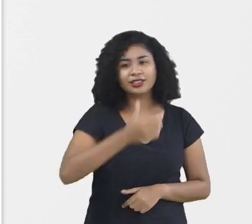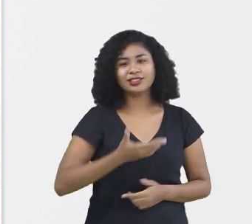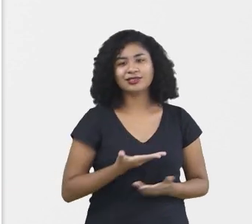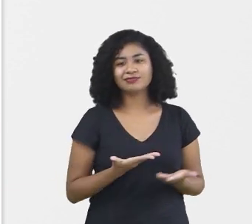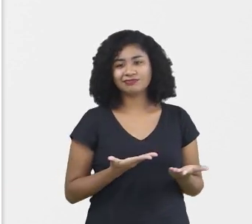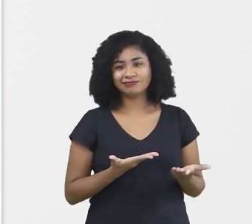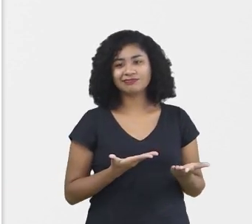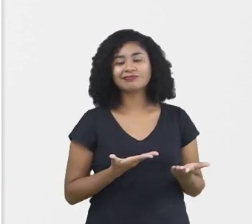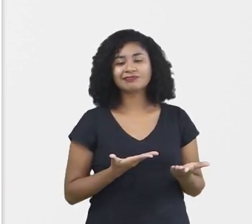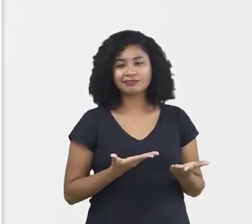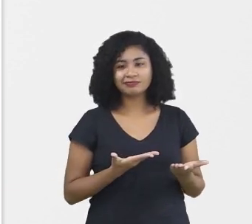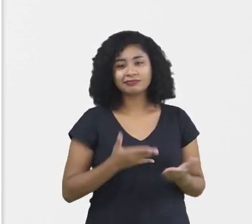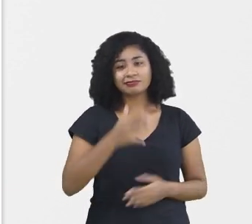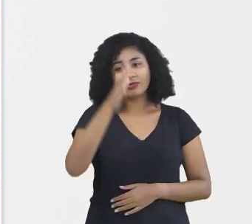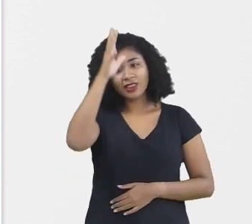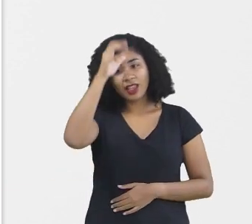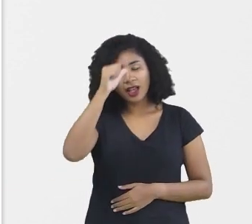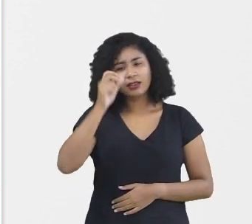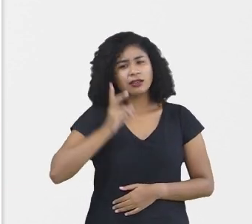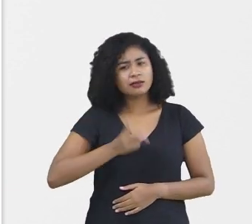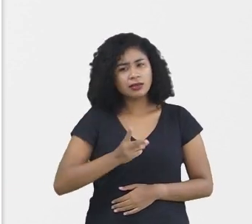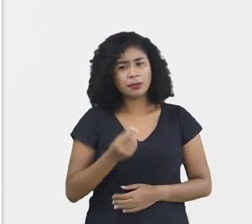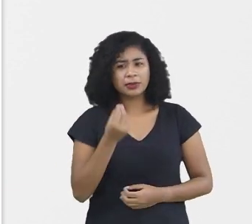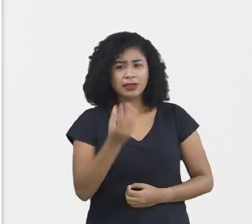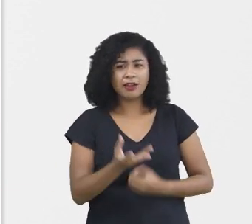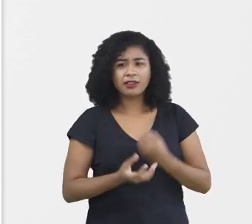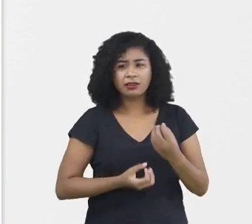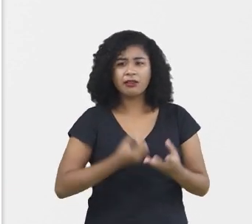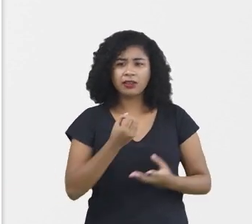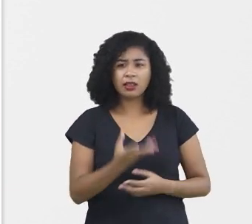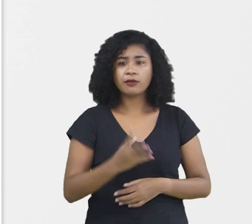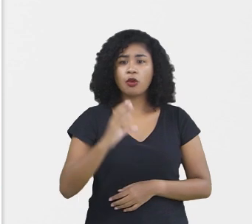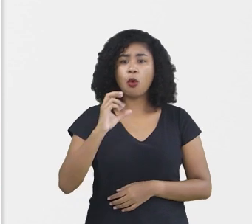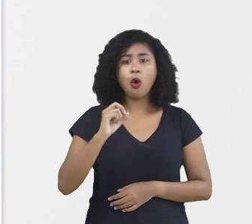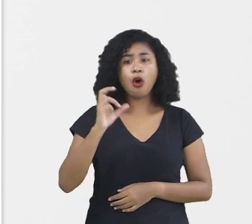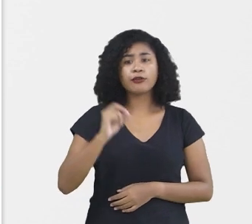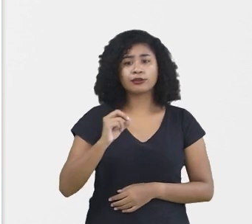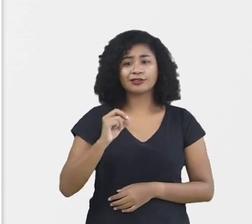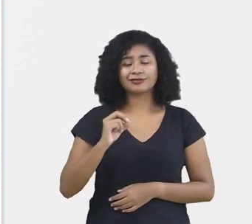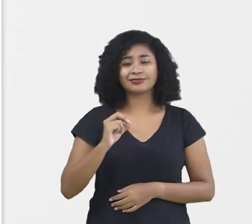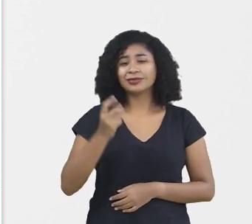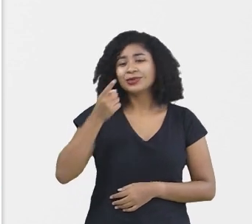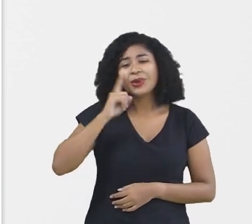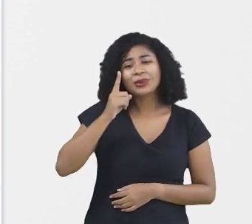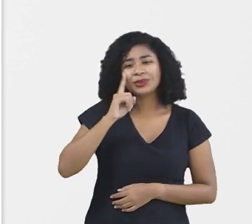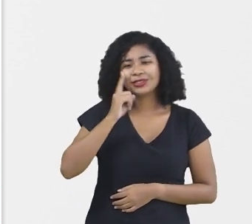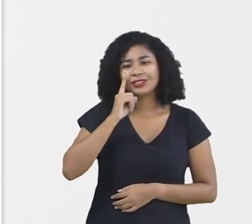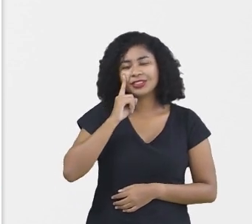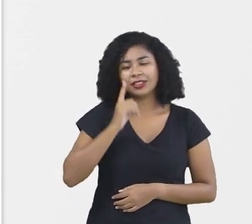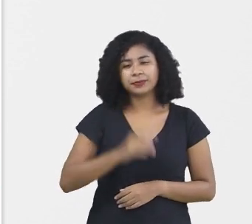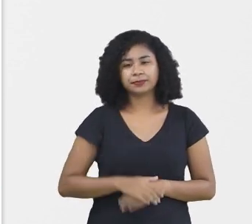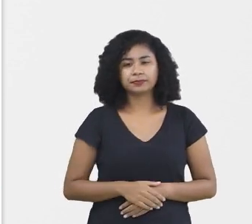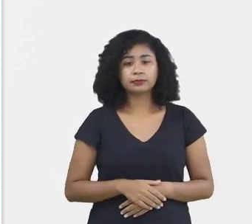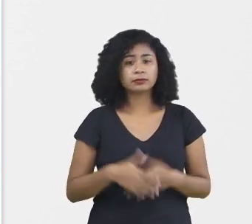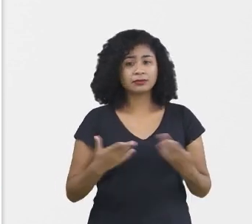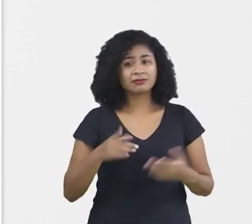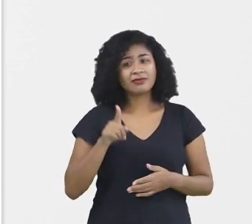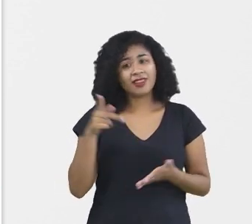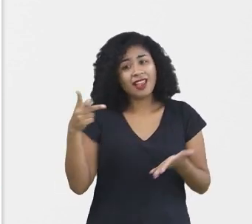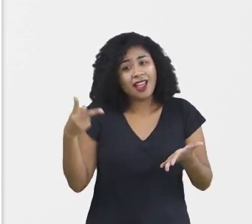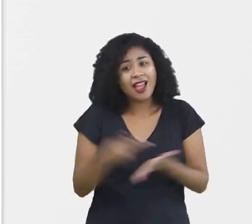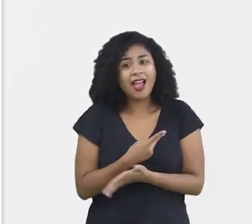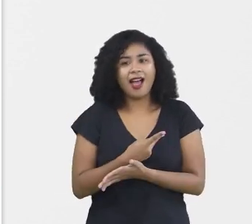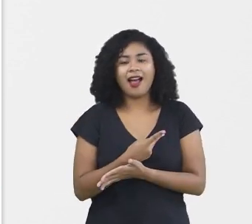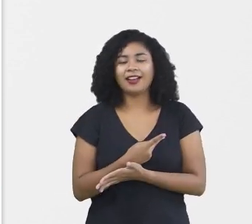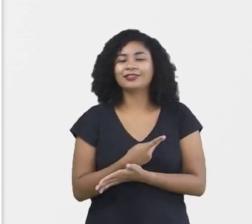a galinha que colocava o ovo todos os dias. Então essa foi o erro deles, né? Foi a